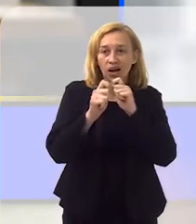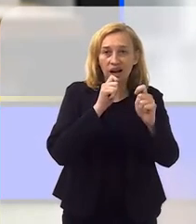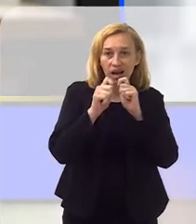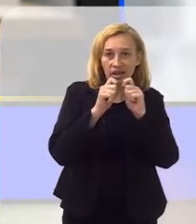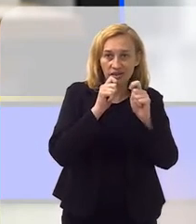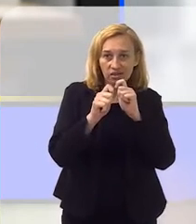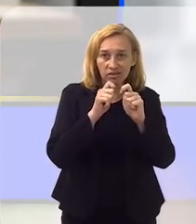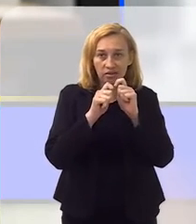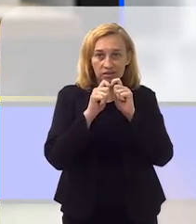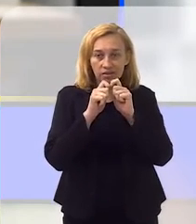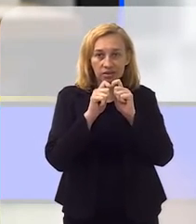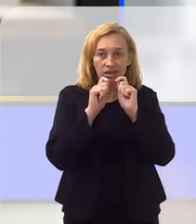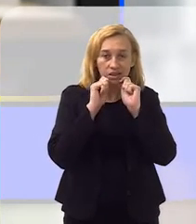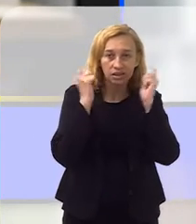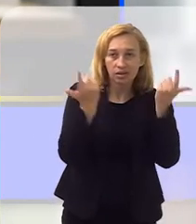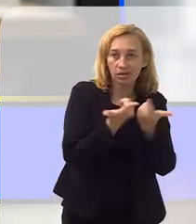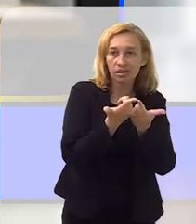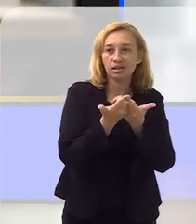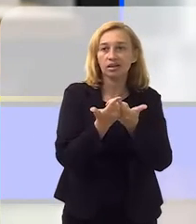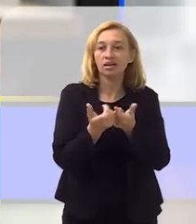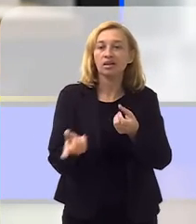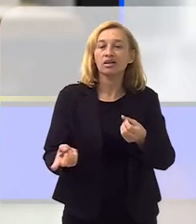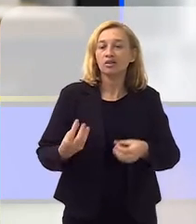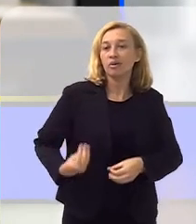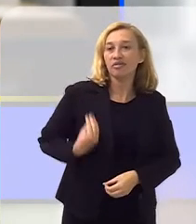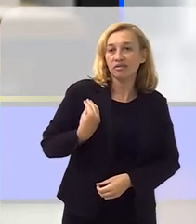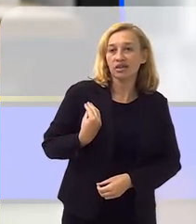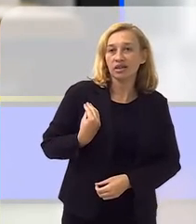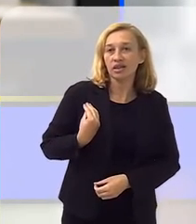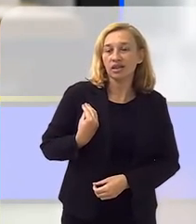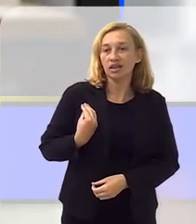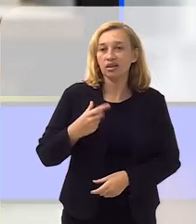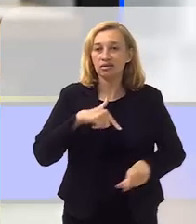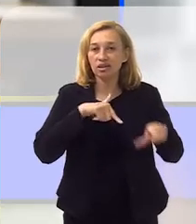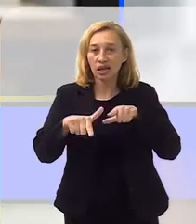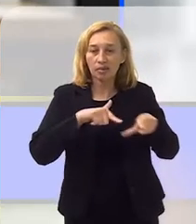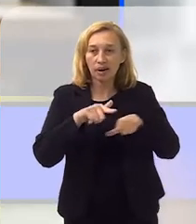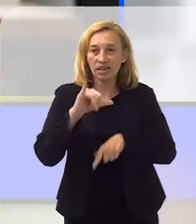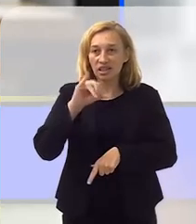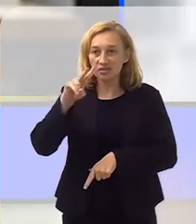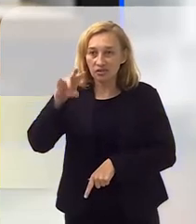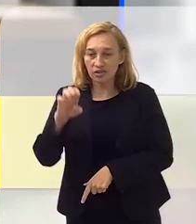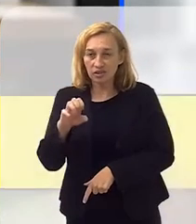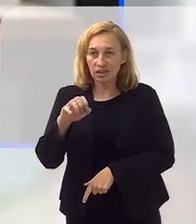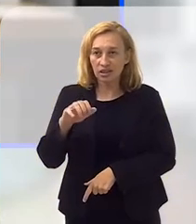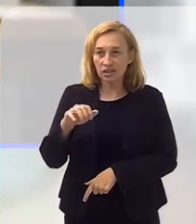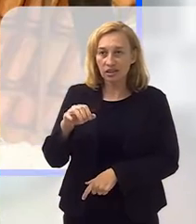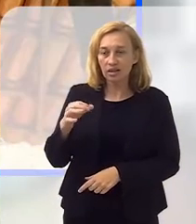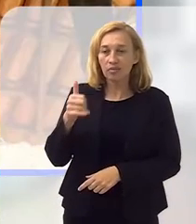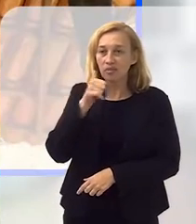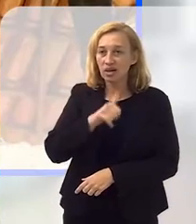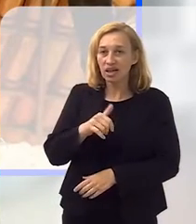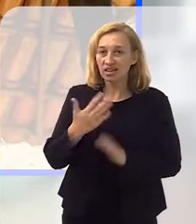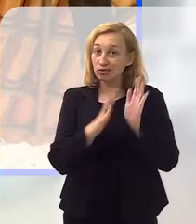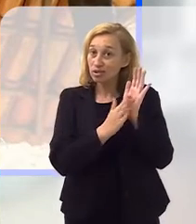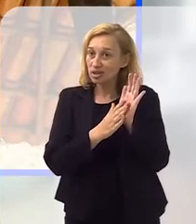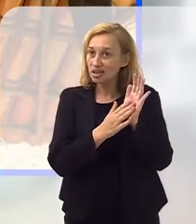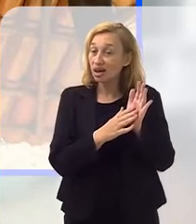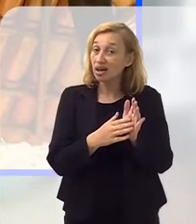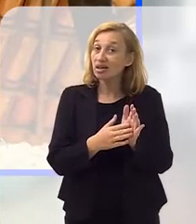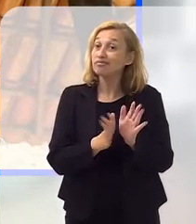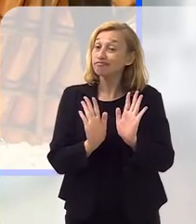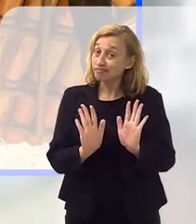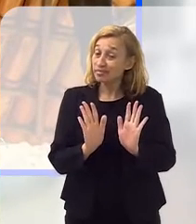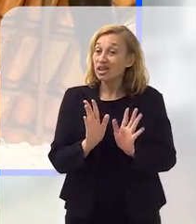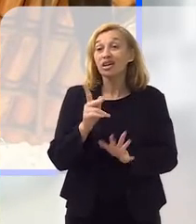O Alerj Debate está de volta falando hoje sobre a vida e a obra de Dona Ivone Lara, grande dama do samba. Gente,